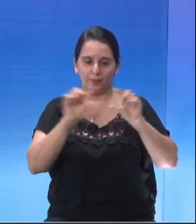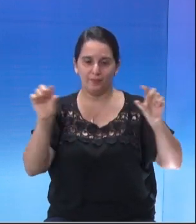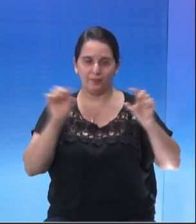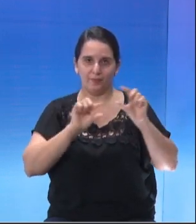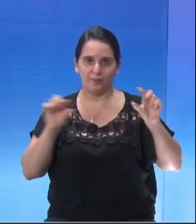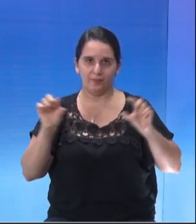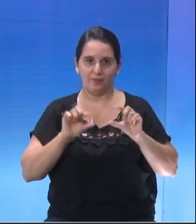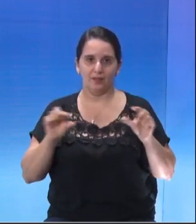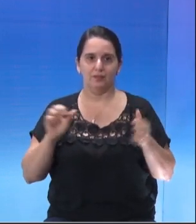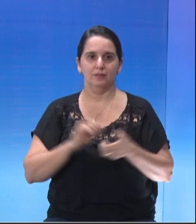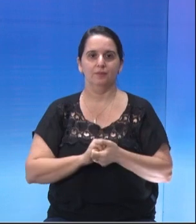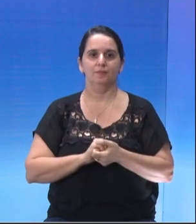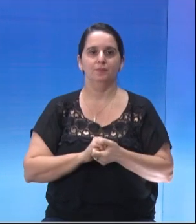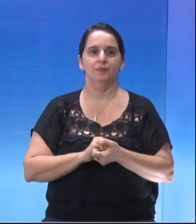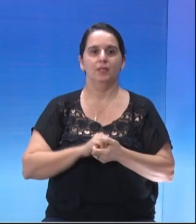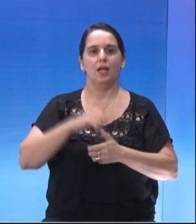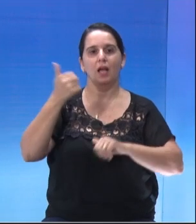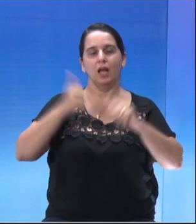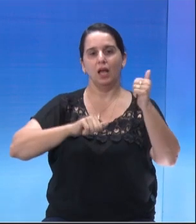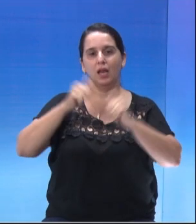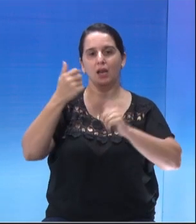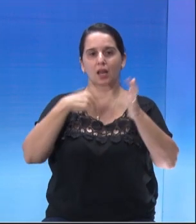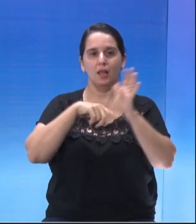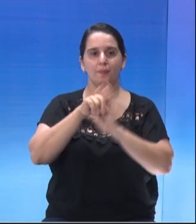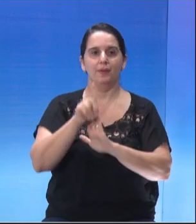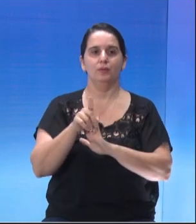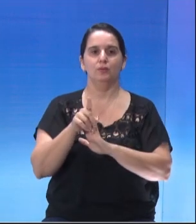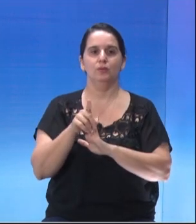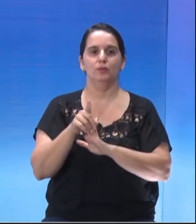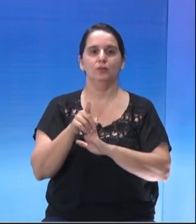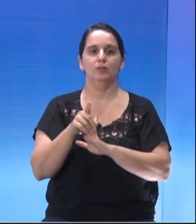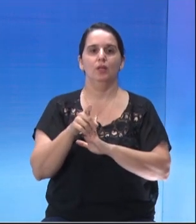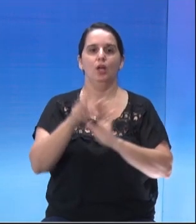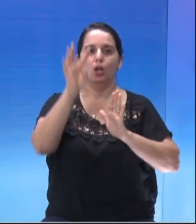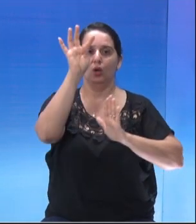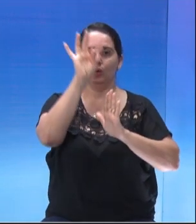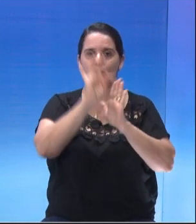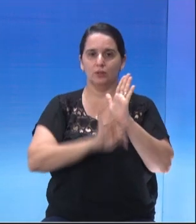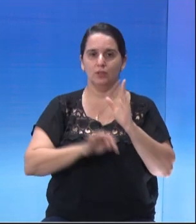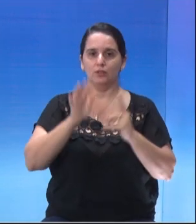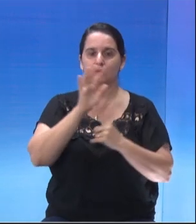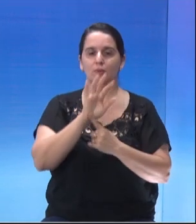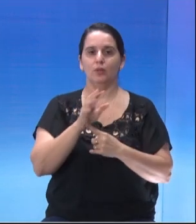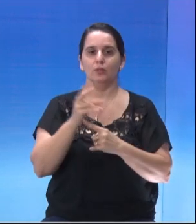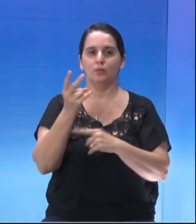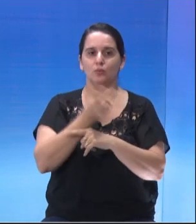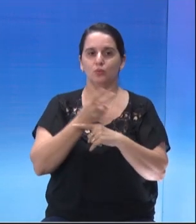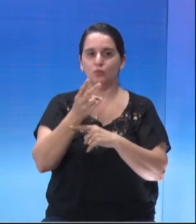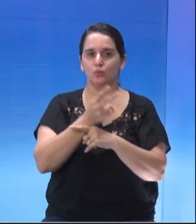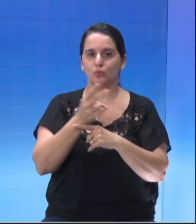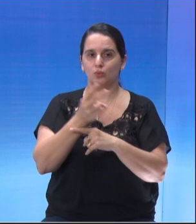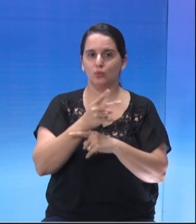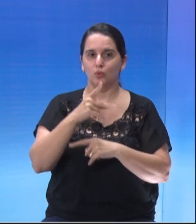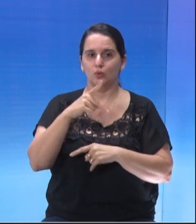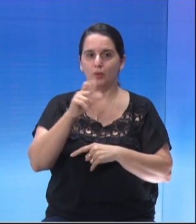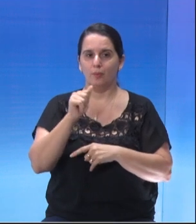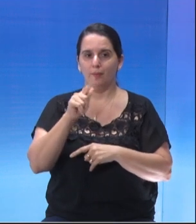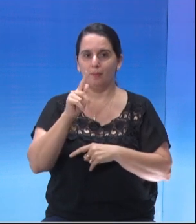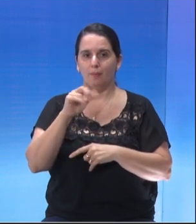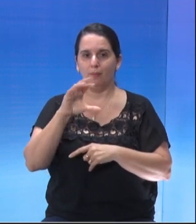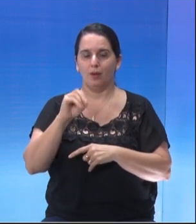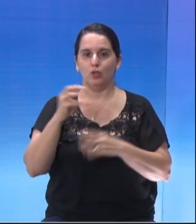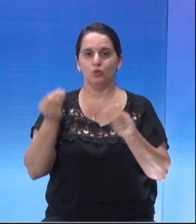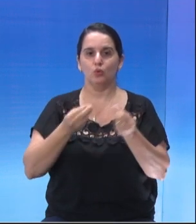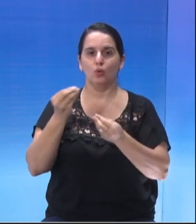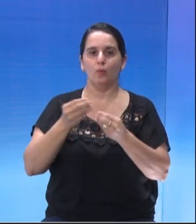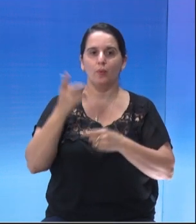sintaxe. Então, a análise da questão é: o texto define a ferramenta farejador de plágio como capaz